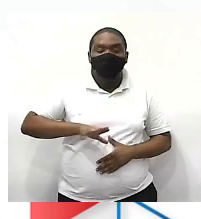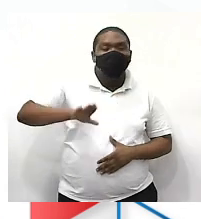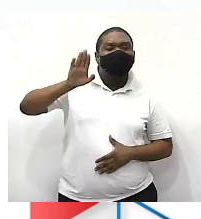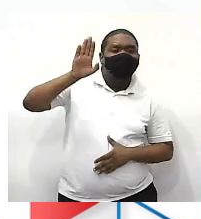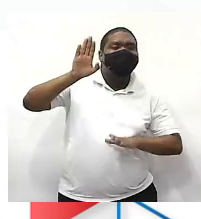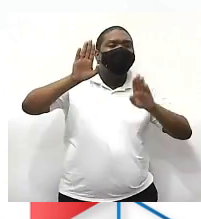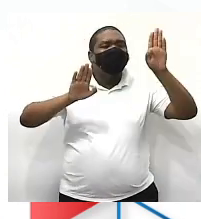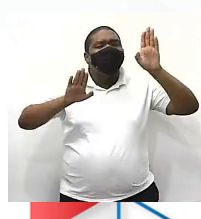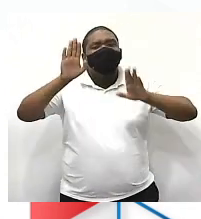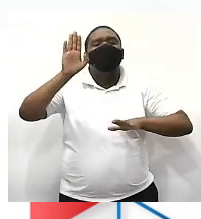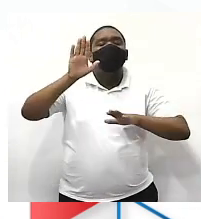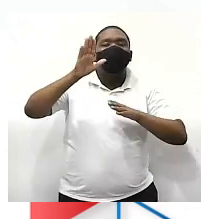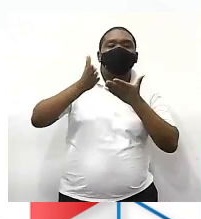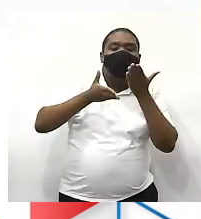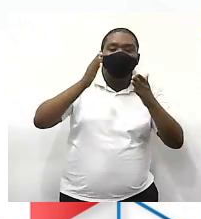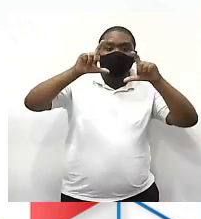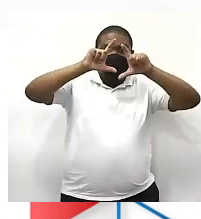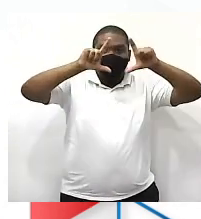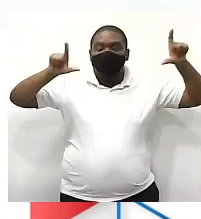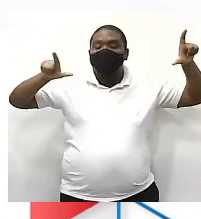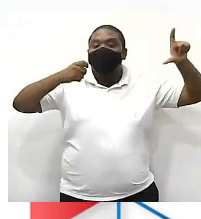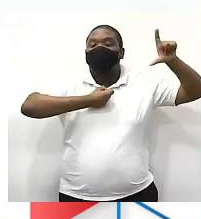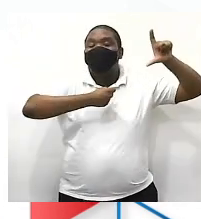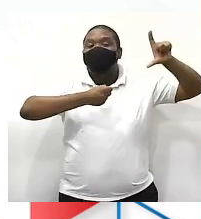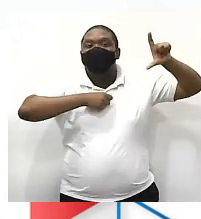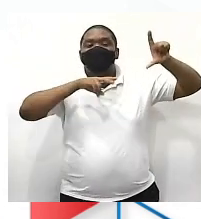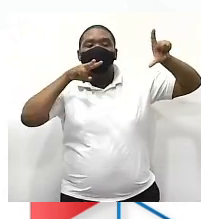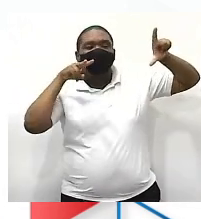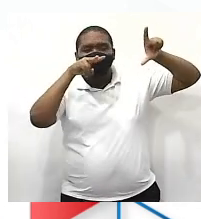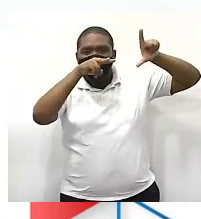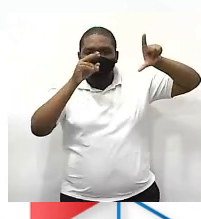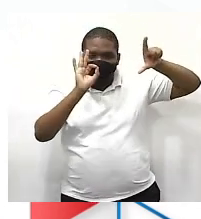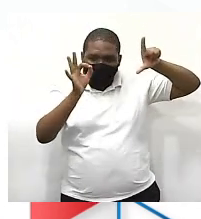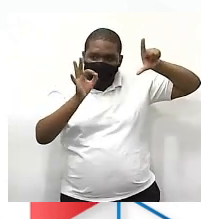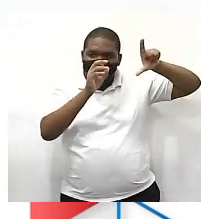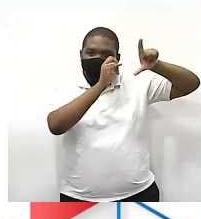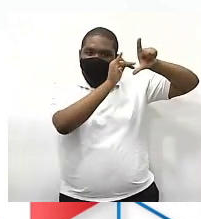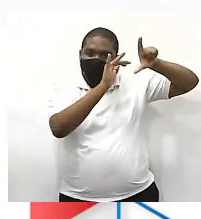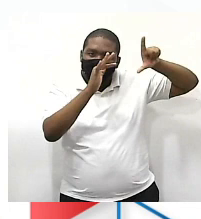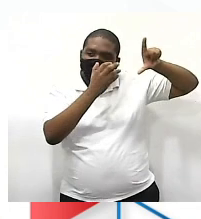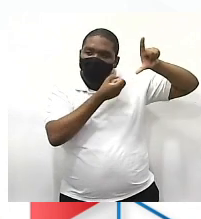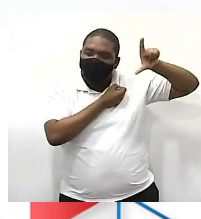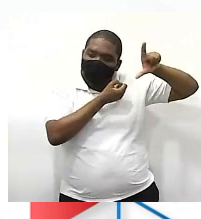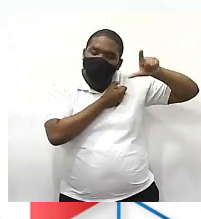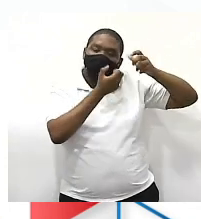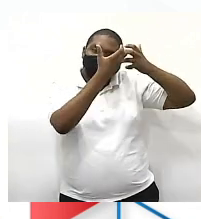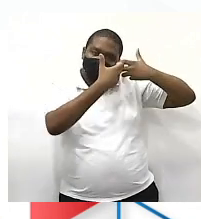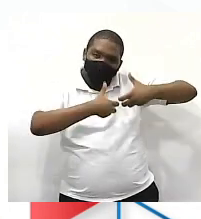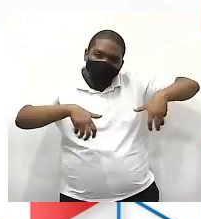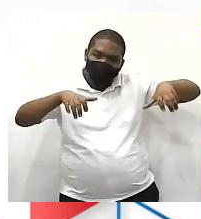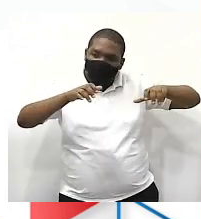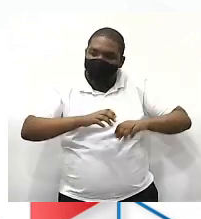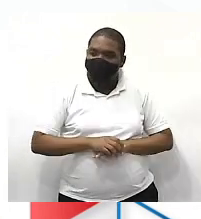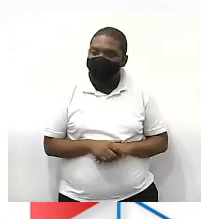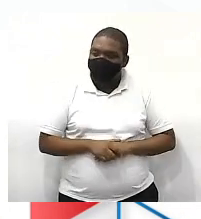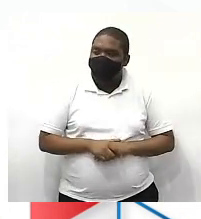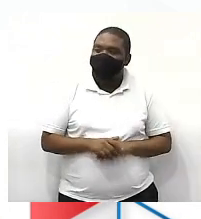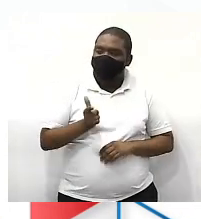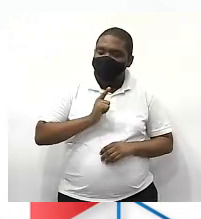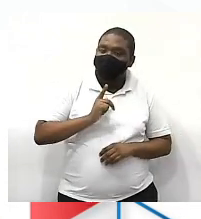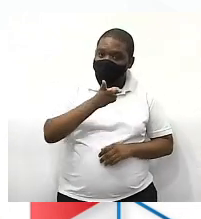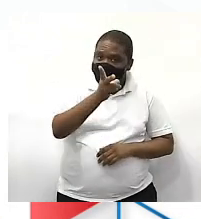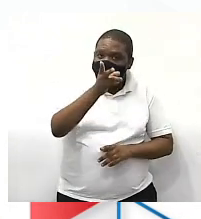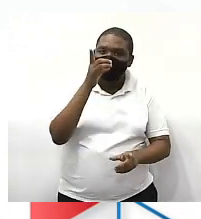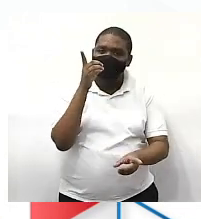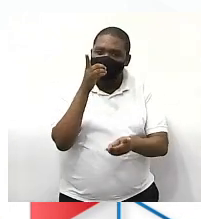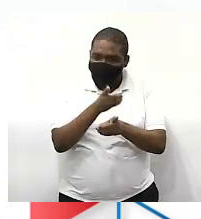chamada em um painel seguido a sequência numérica dos números naturais, tá bom? Aquilo que a gente comumente encontra